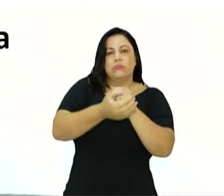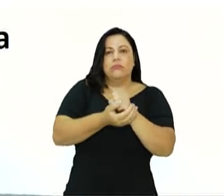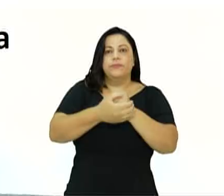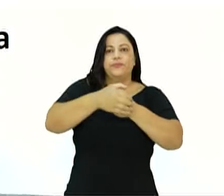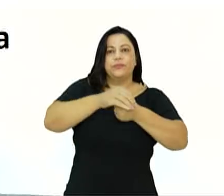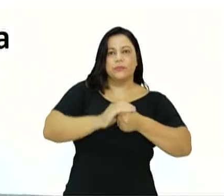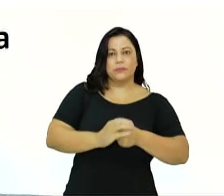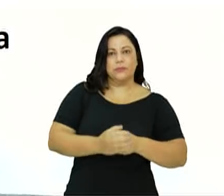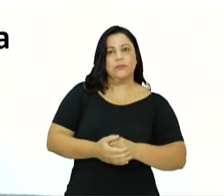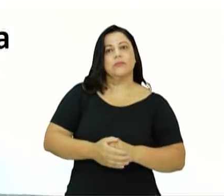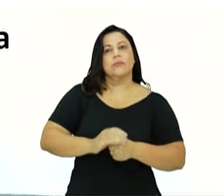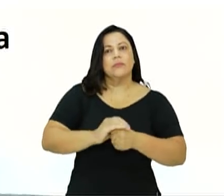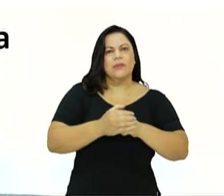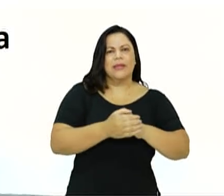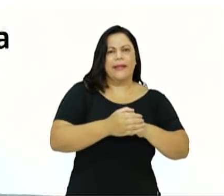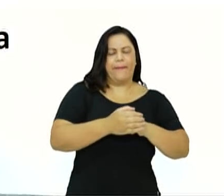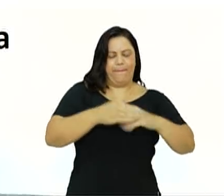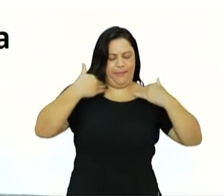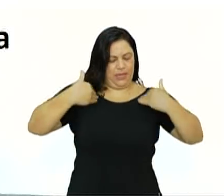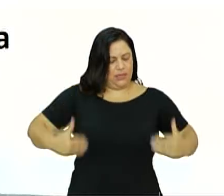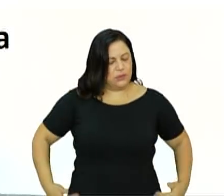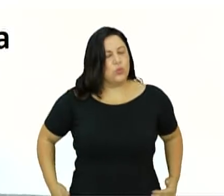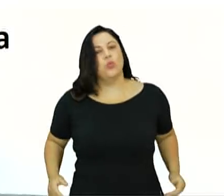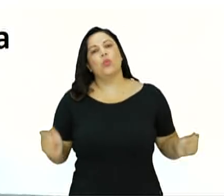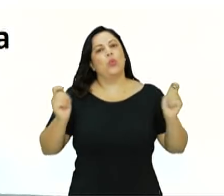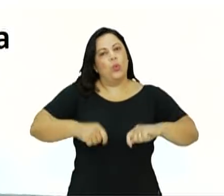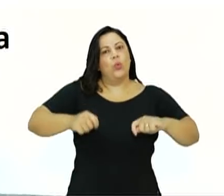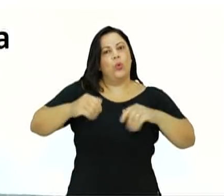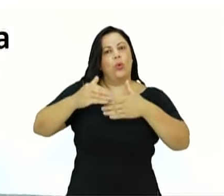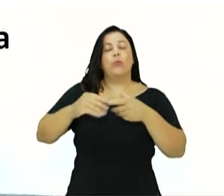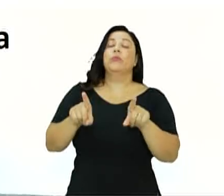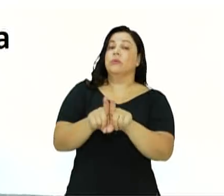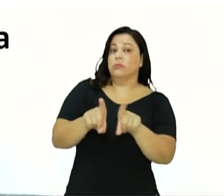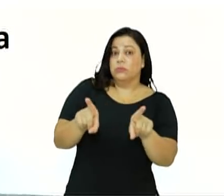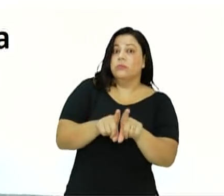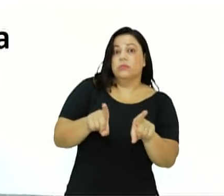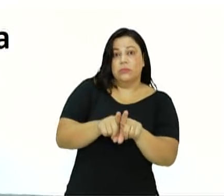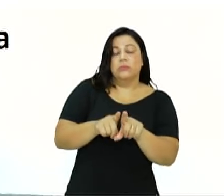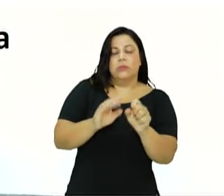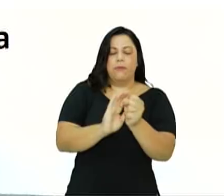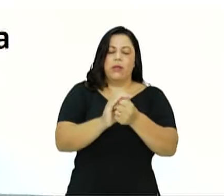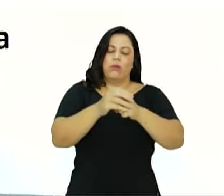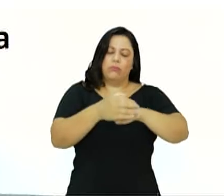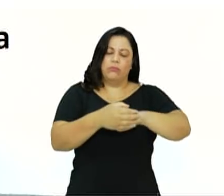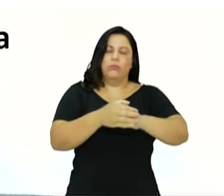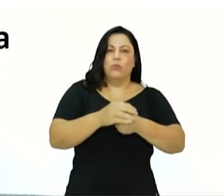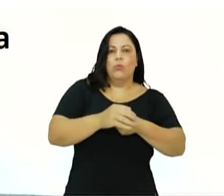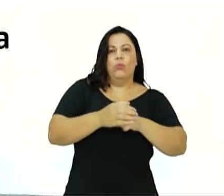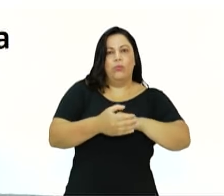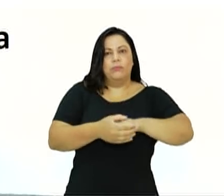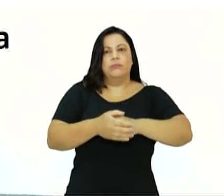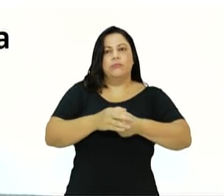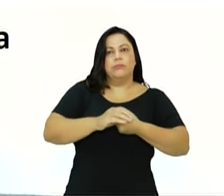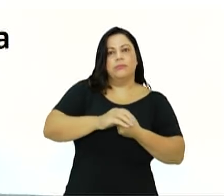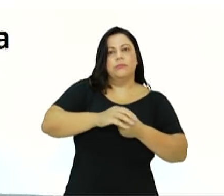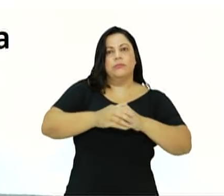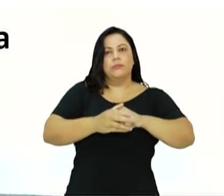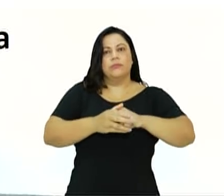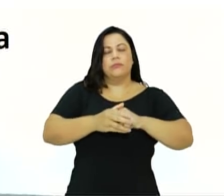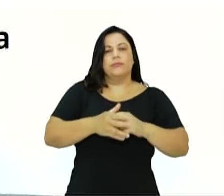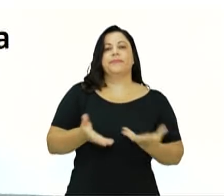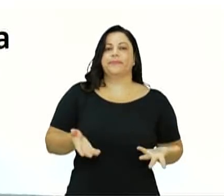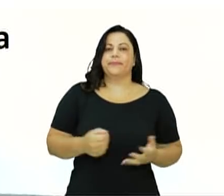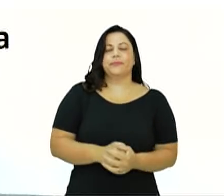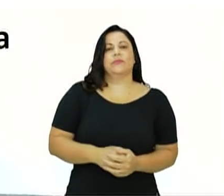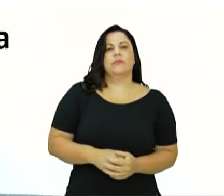de sustentar partes do corpo, né? E além de sustentar, permitir essa flexibilidade de movimento. Ele não